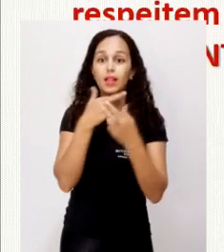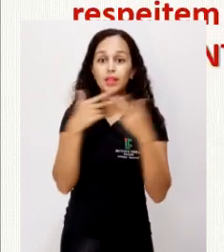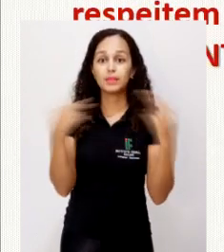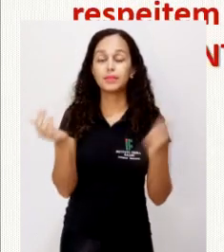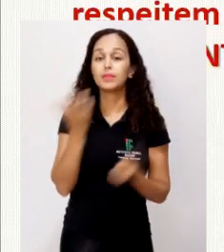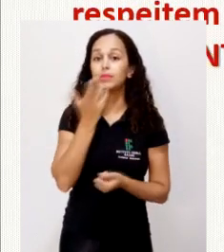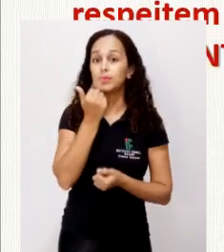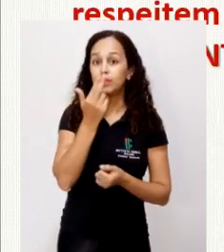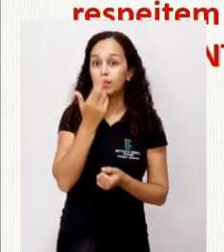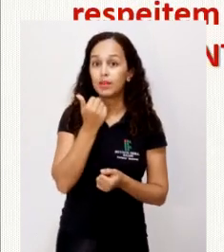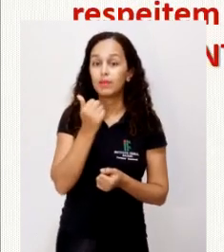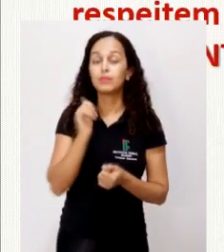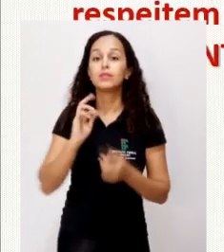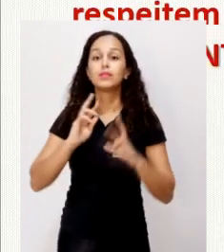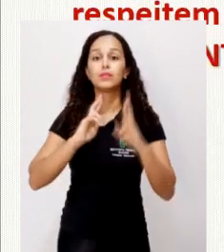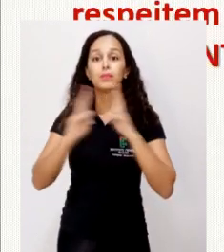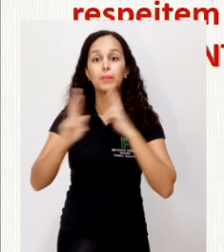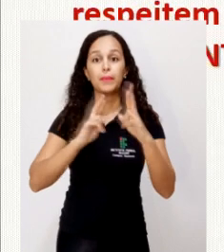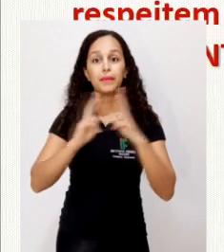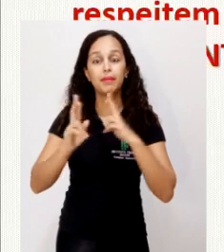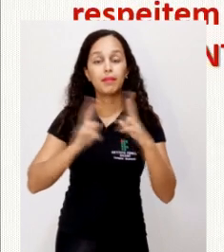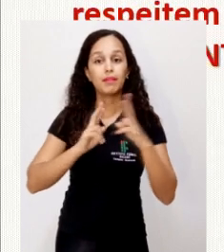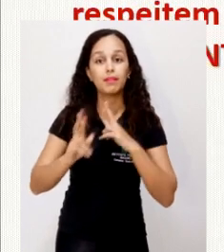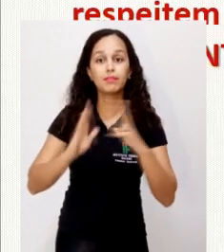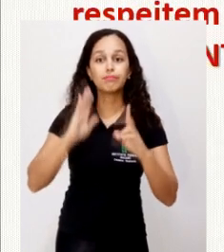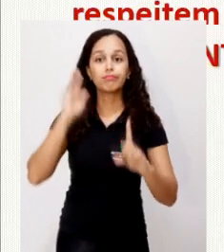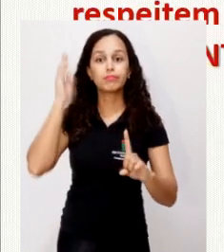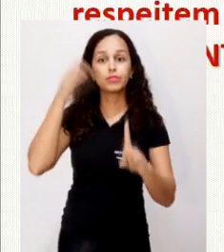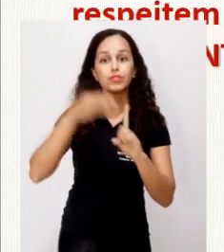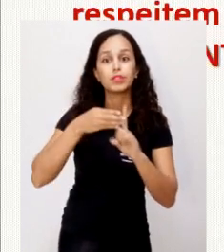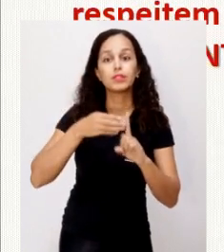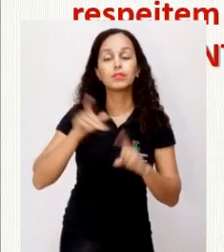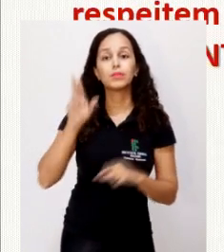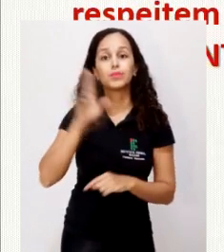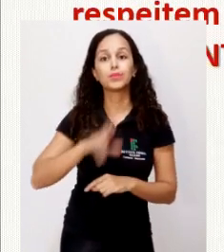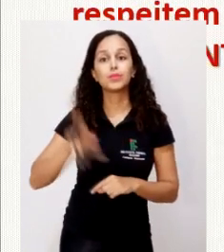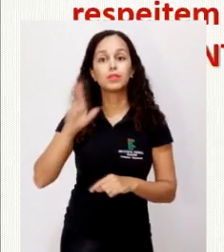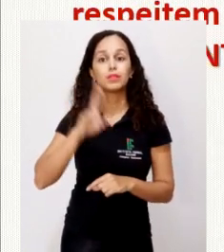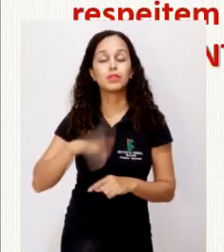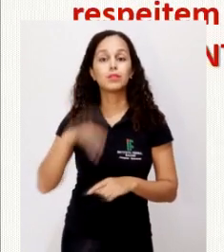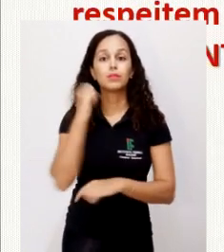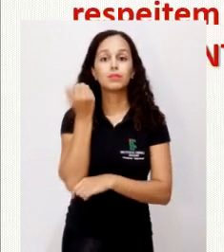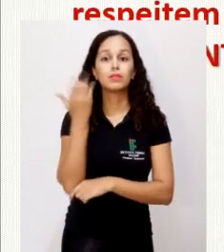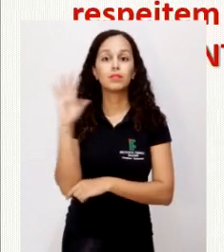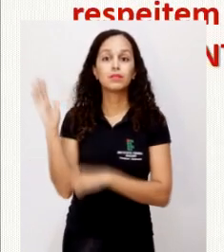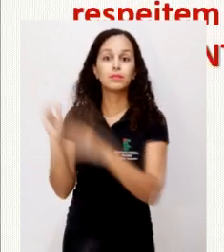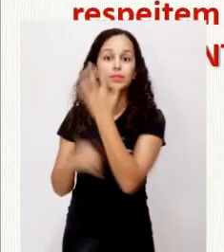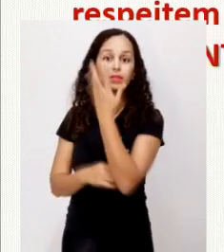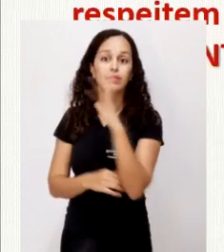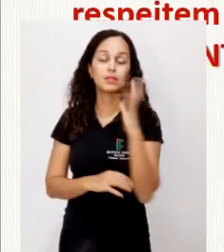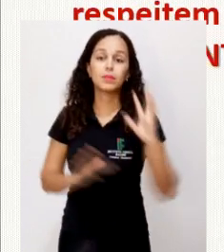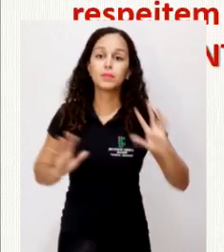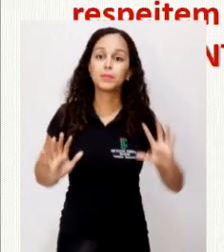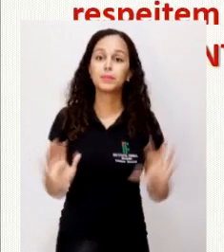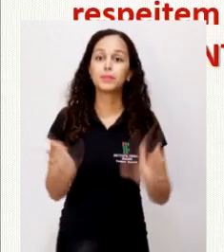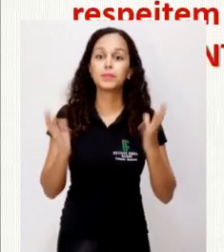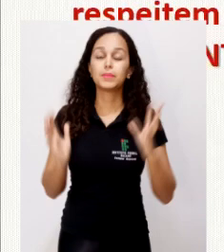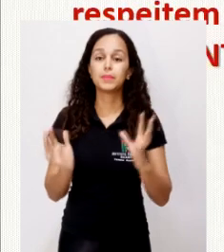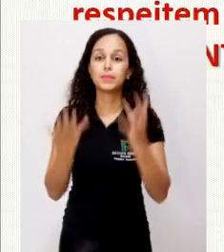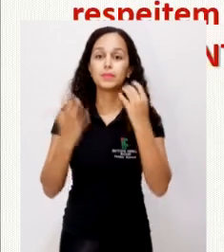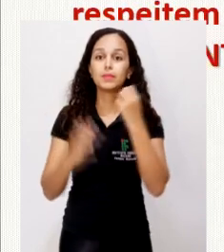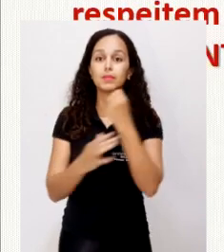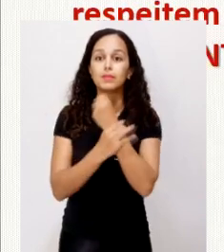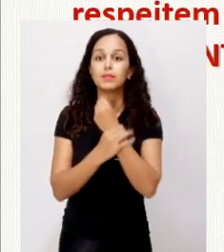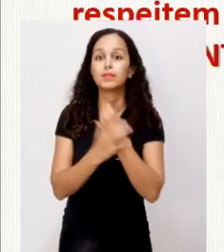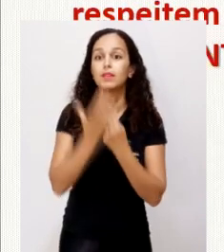segurança alimentar e nutricional, que tem uma relação muito direta, muito estreita com a utilização das punks para a promoção da